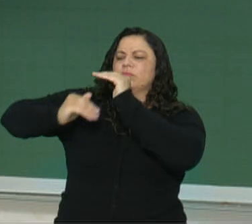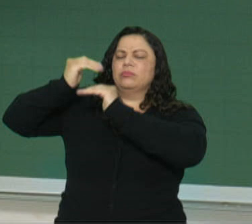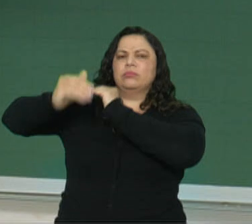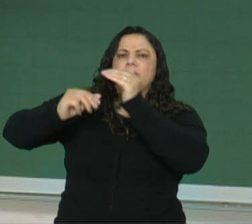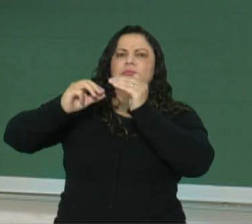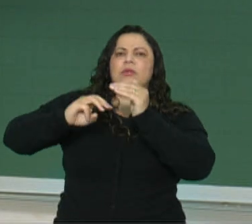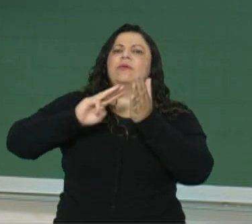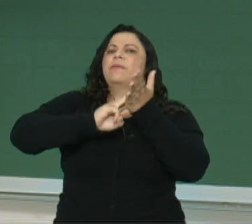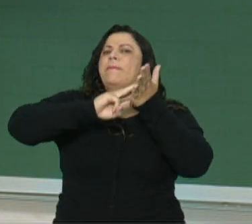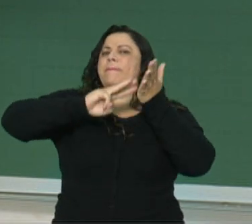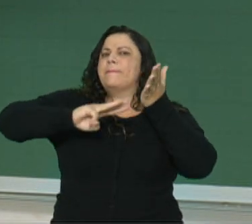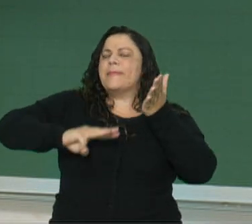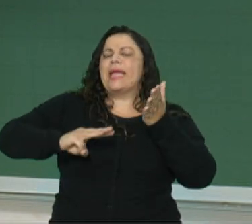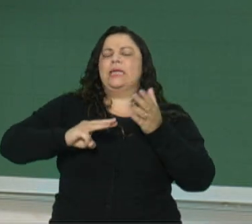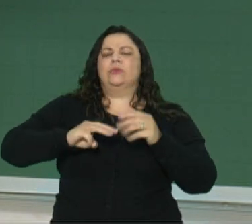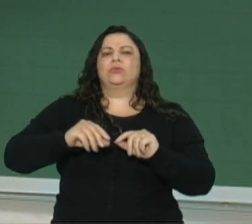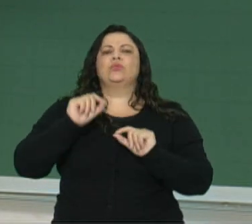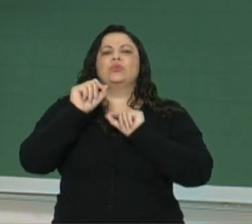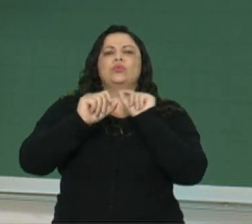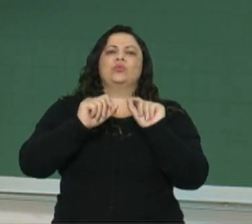método indutivo?